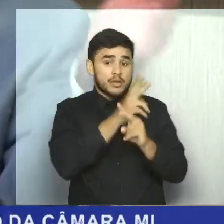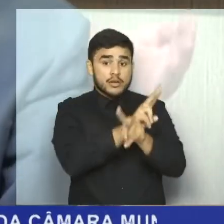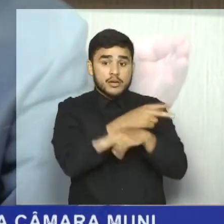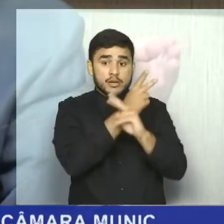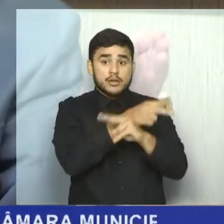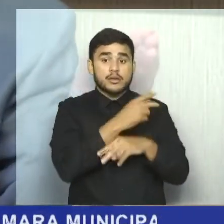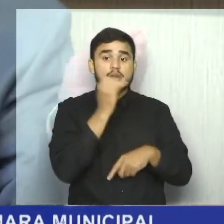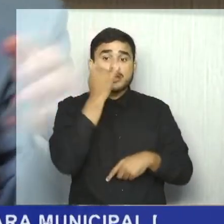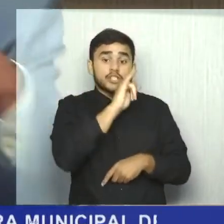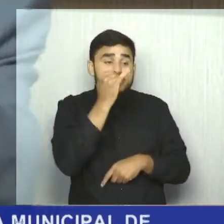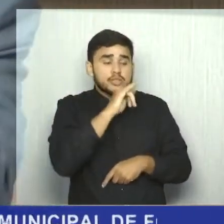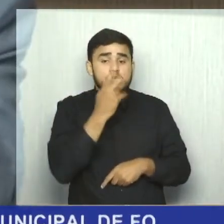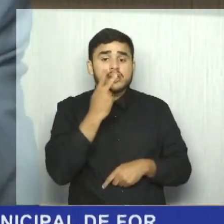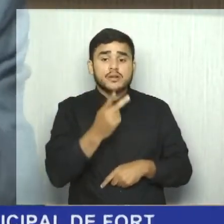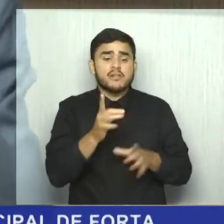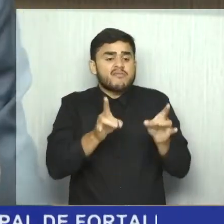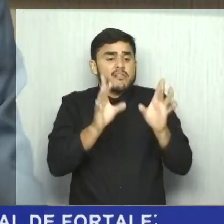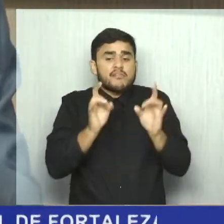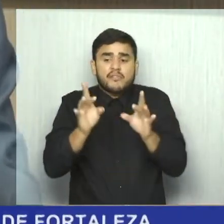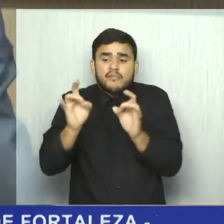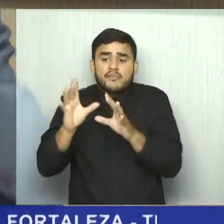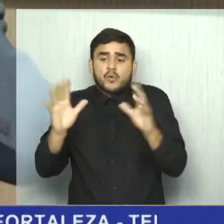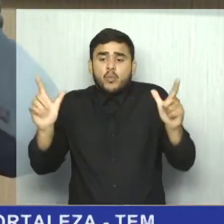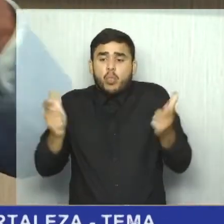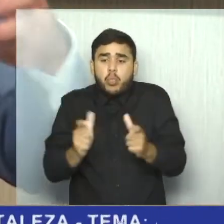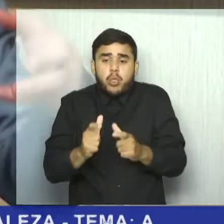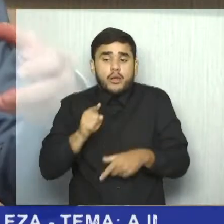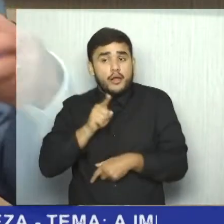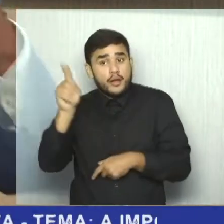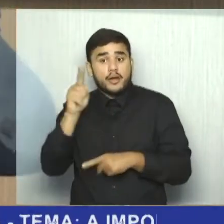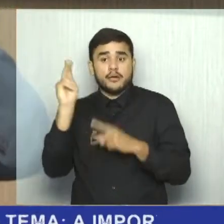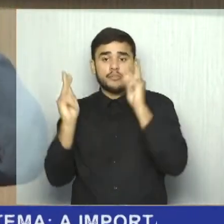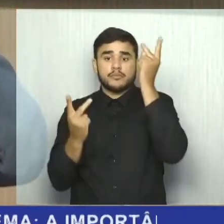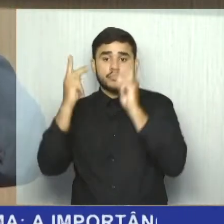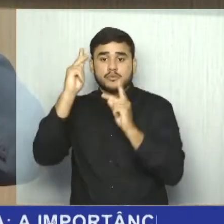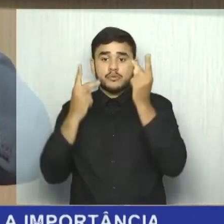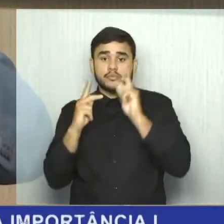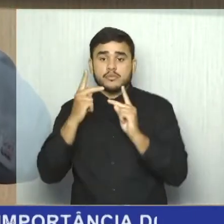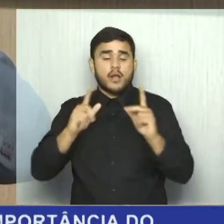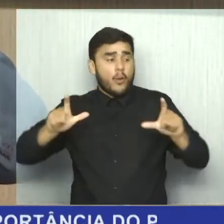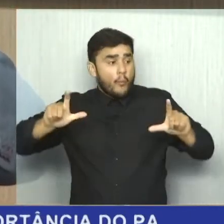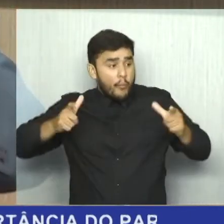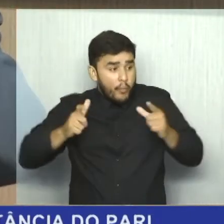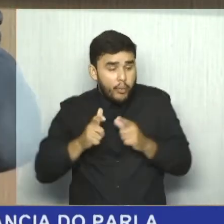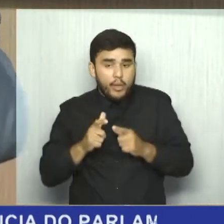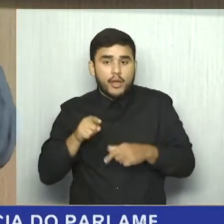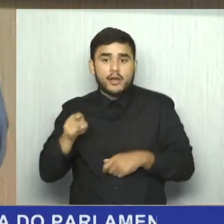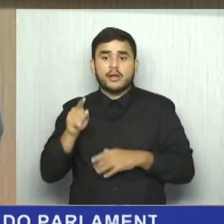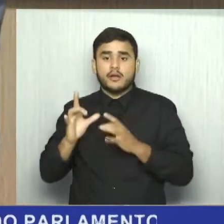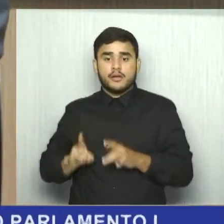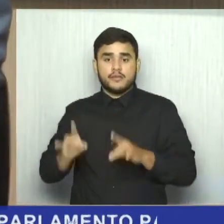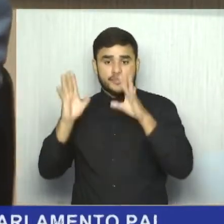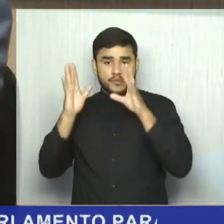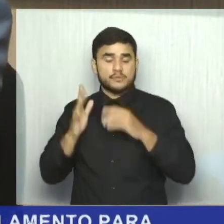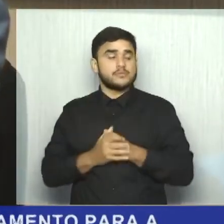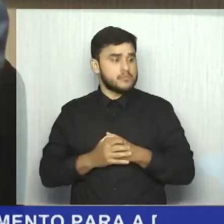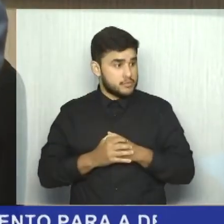o oposto. Estão estrategando a Petrobras para desmoralizá-la e vender. Não é? E nenhum país